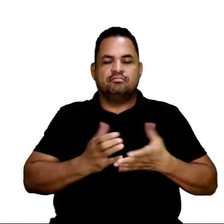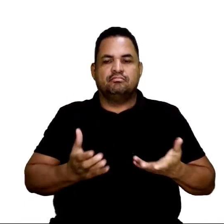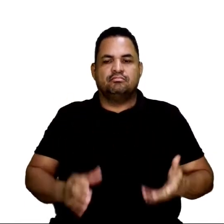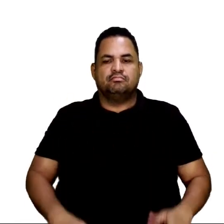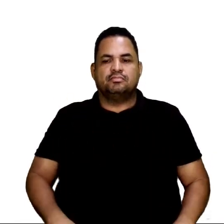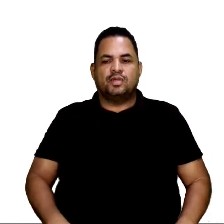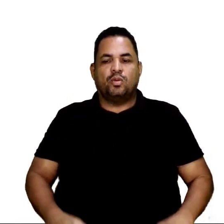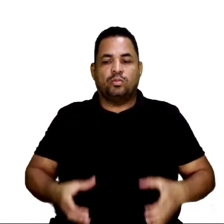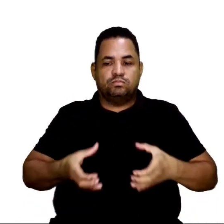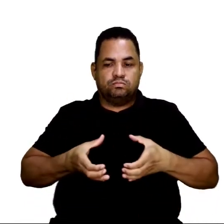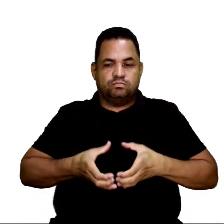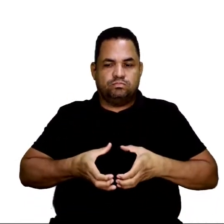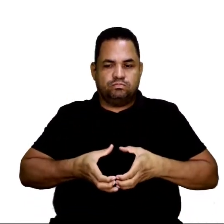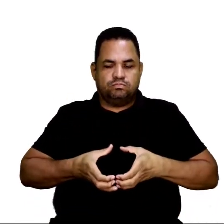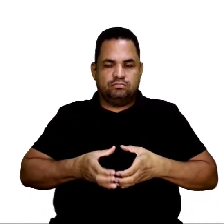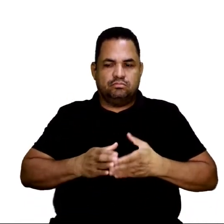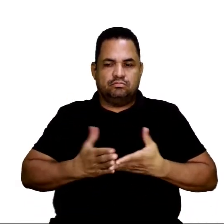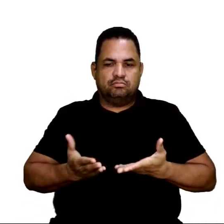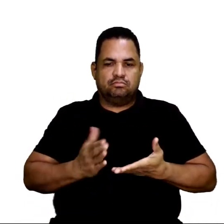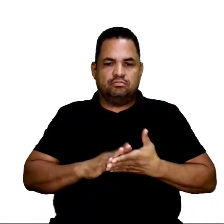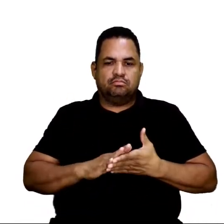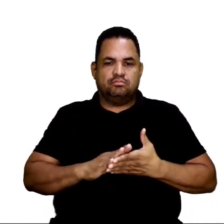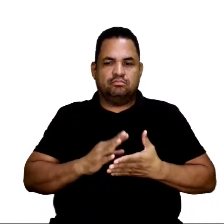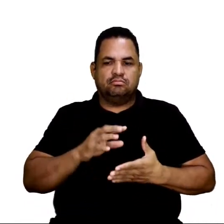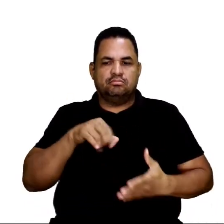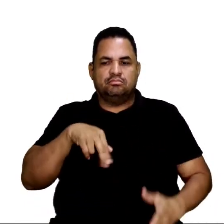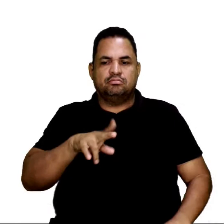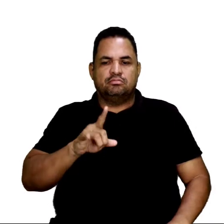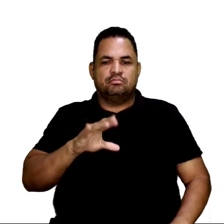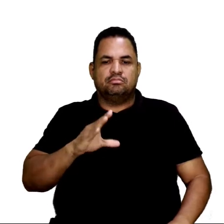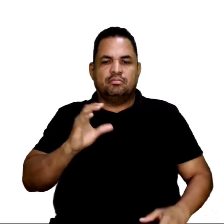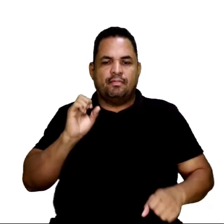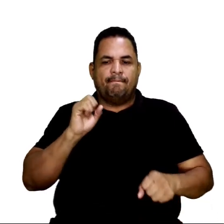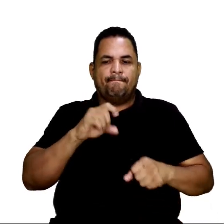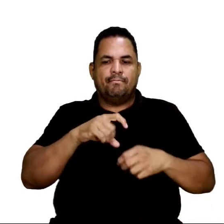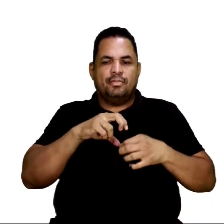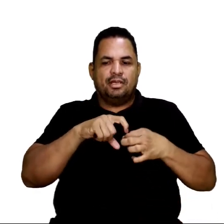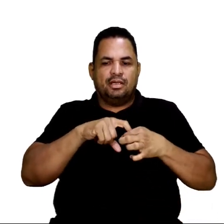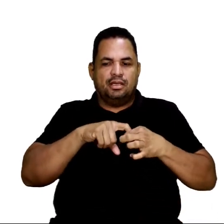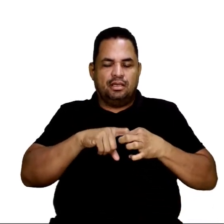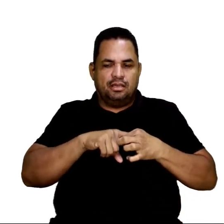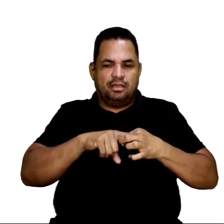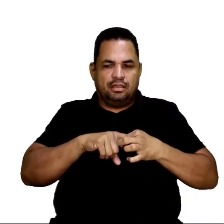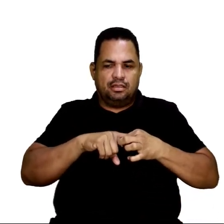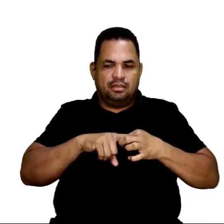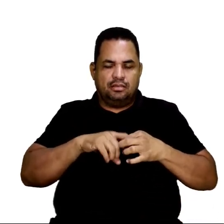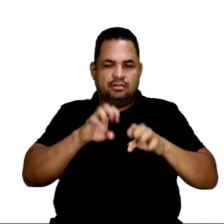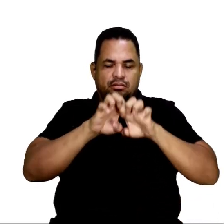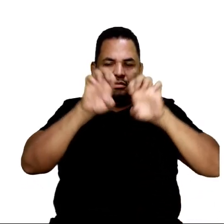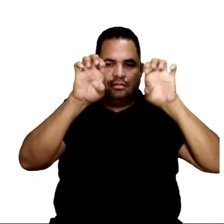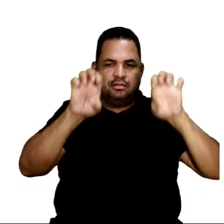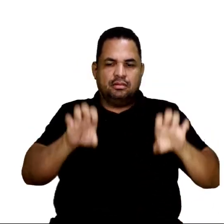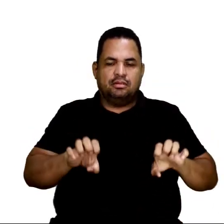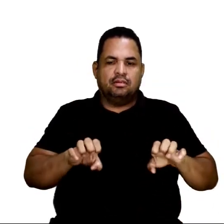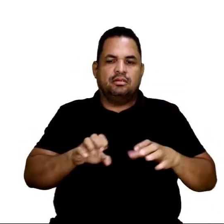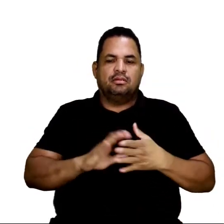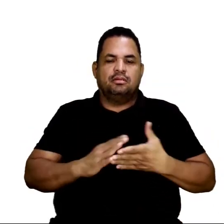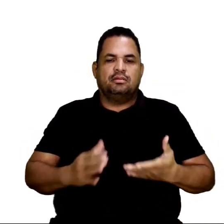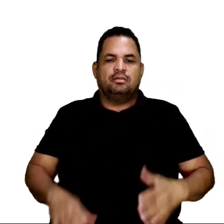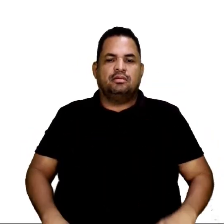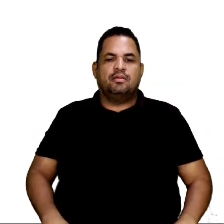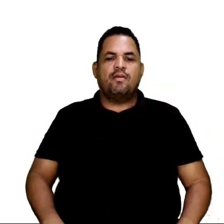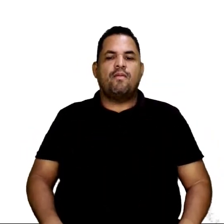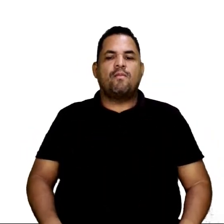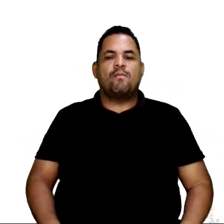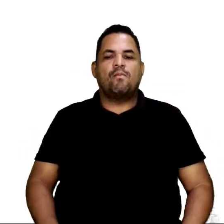o útero, vai ocorrer o processo de nidação, que é essa fixação dessa estrutura, né, da blástula ali